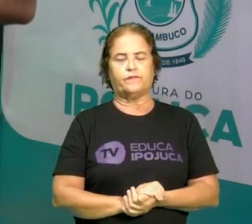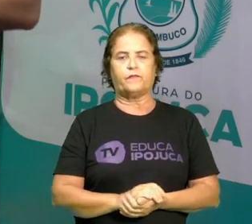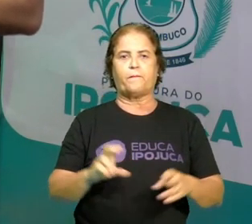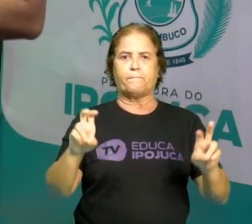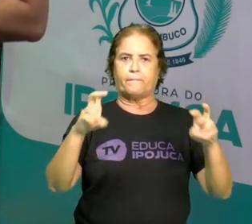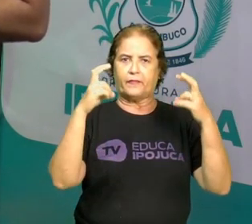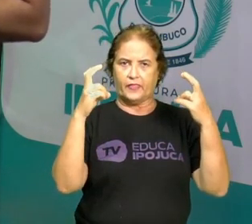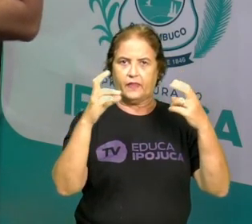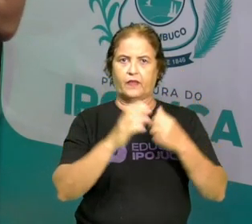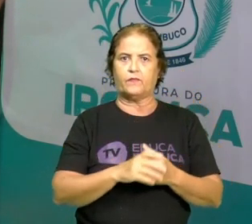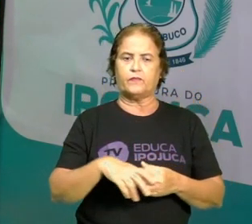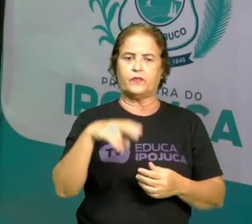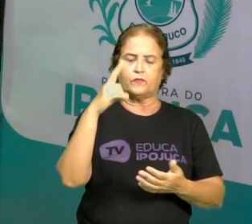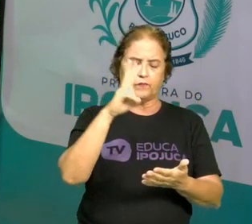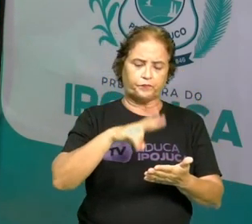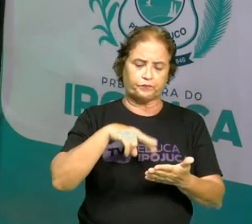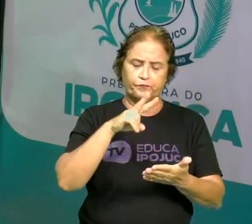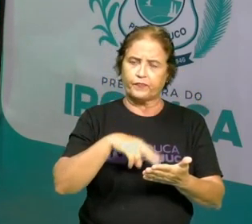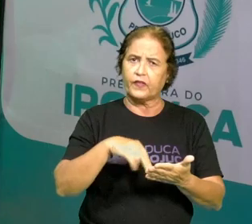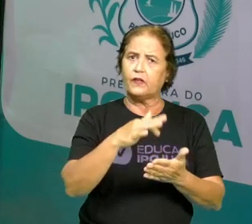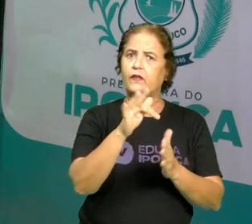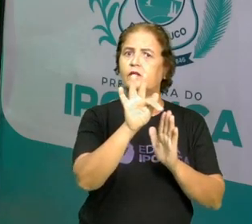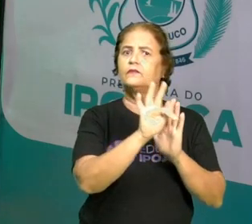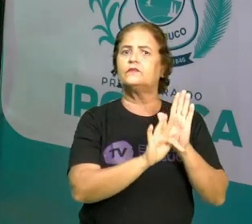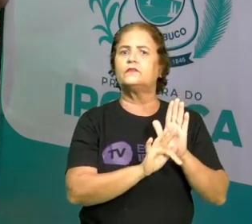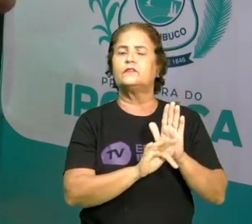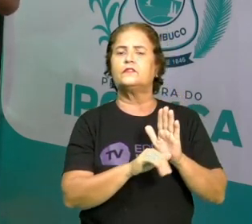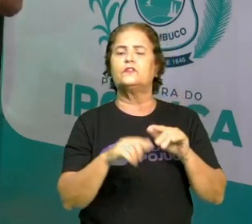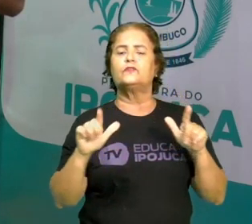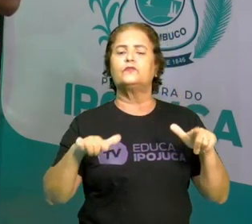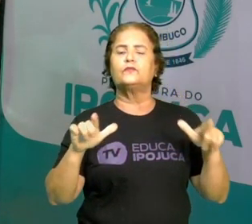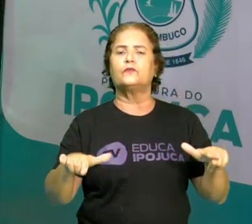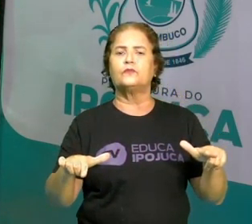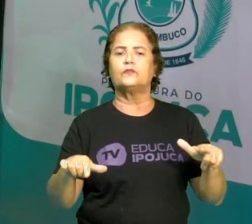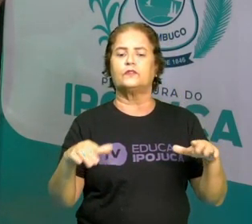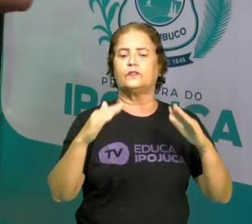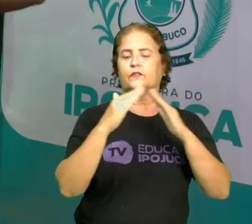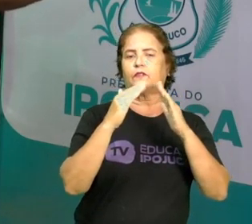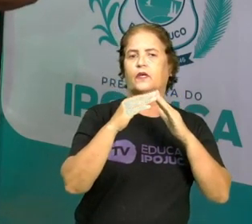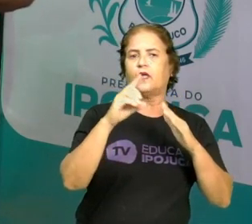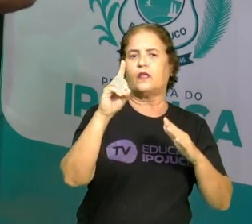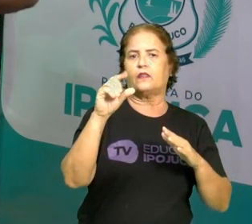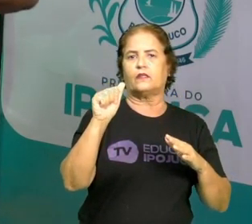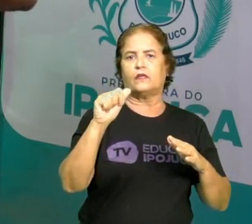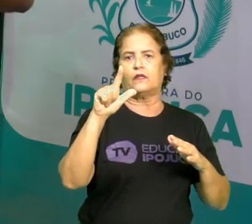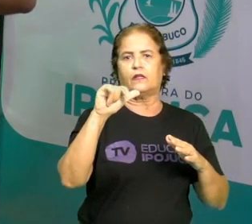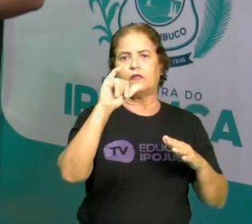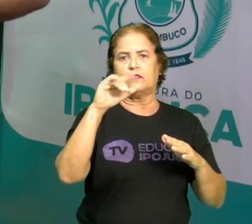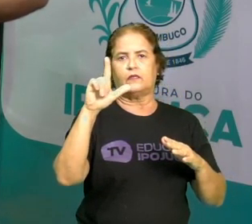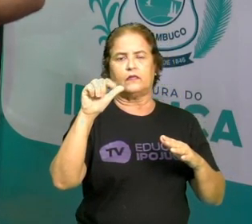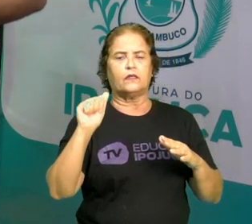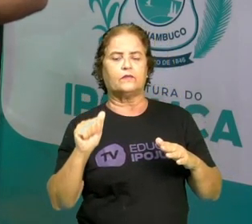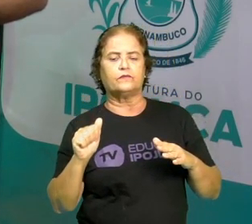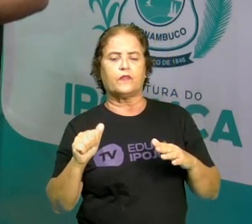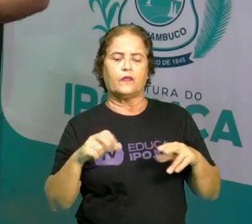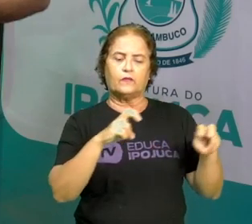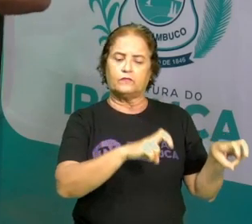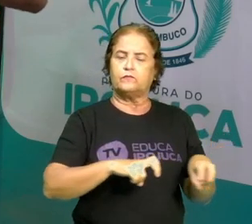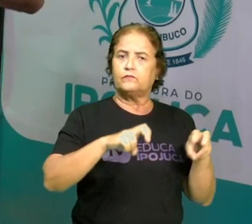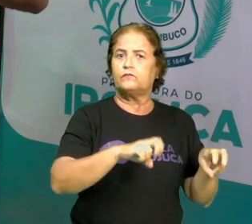Percebendo, leia o texto e pense onde fica a casa de Dalila. Será que é na zona rural ou na zona